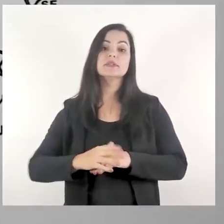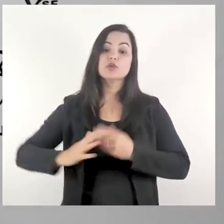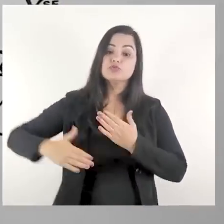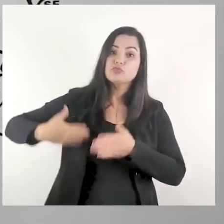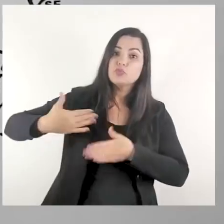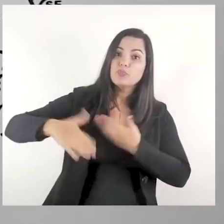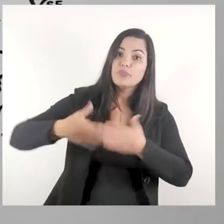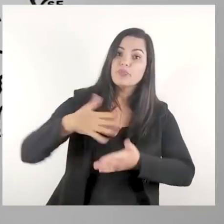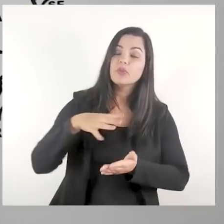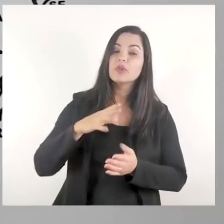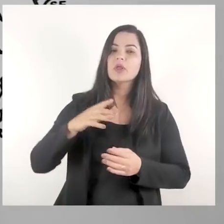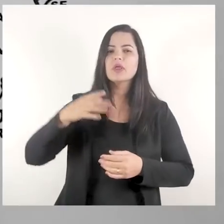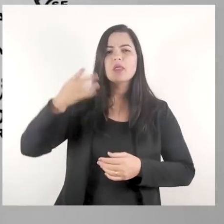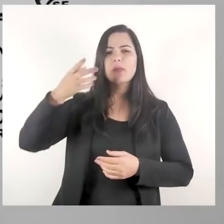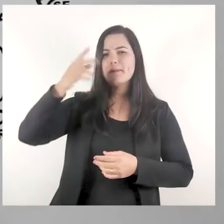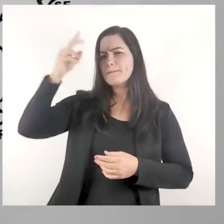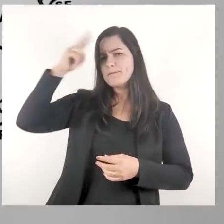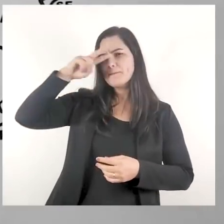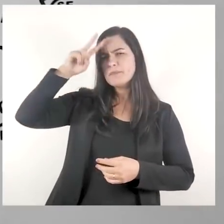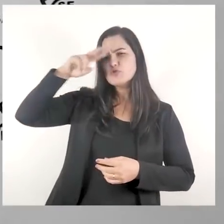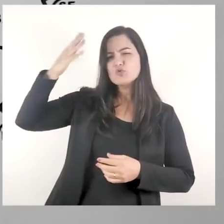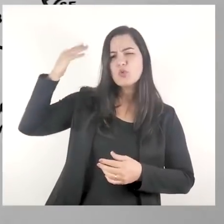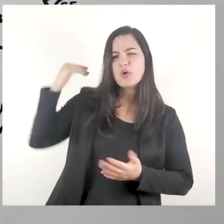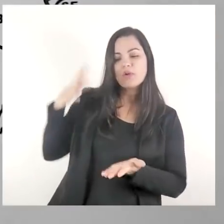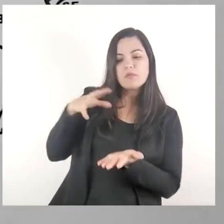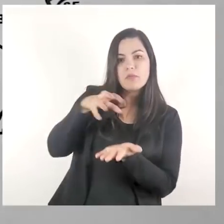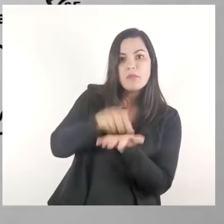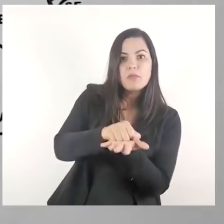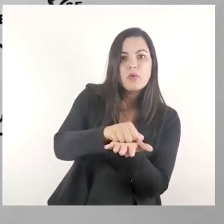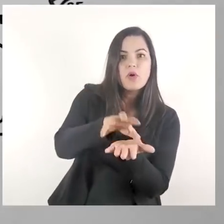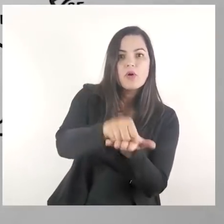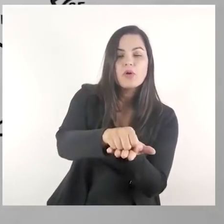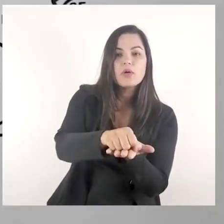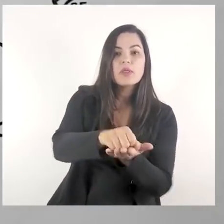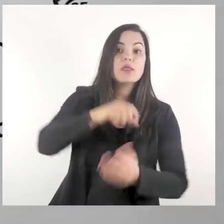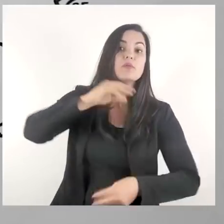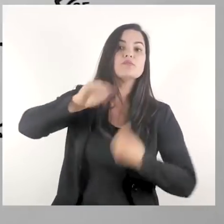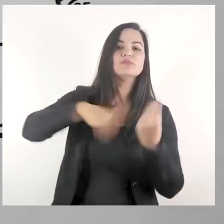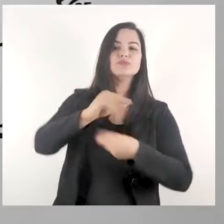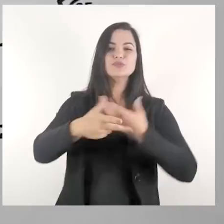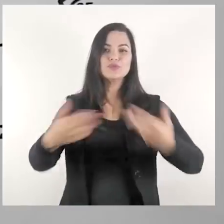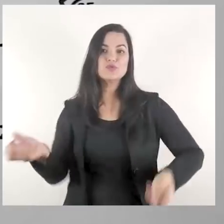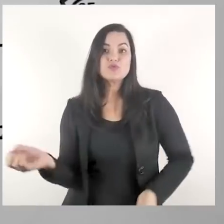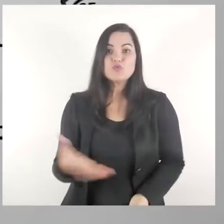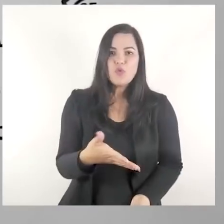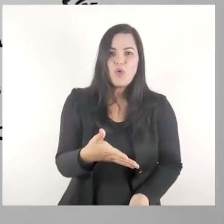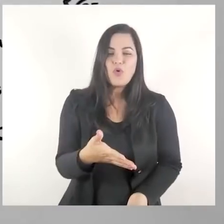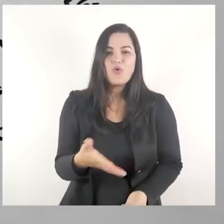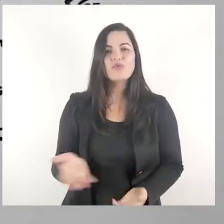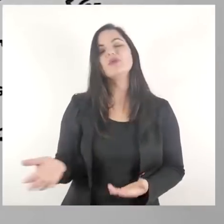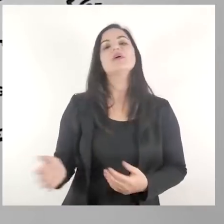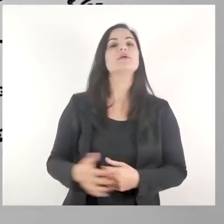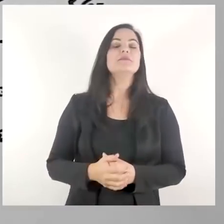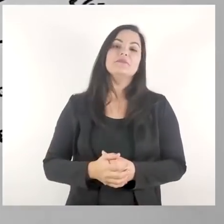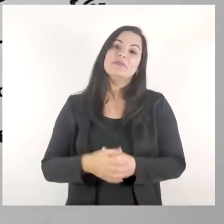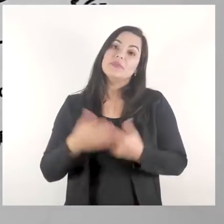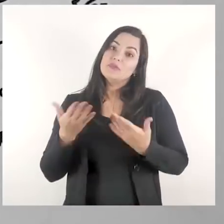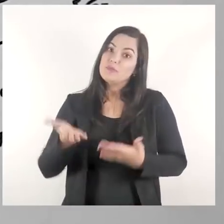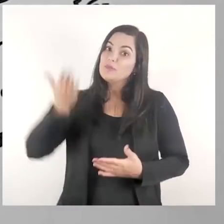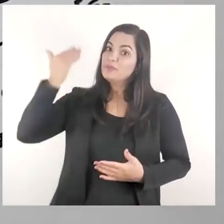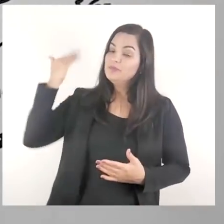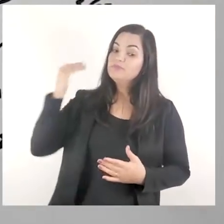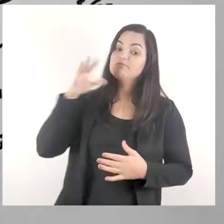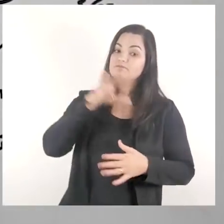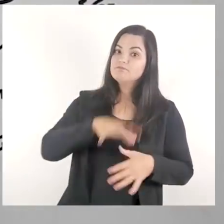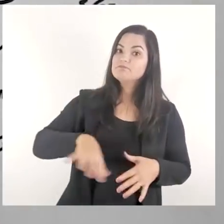durante o processo de colonização, e mistura de coisas novas, mais modernas. Então, no passado, essa